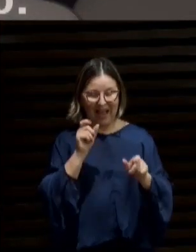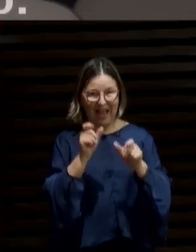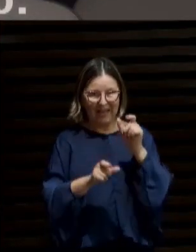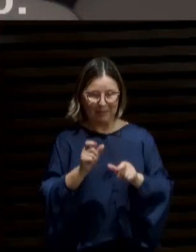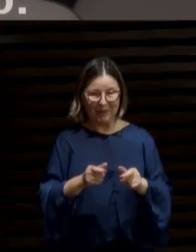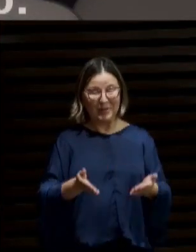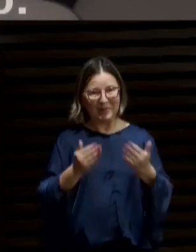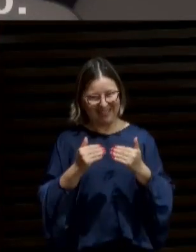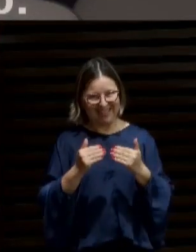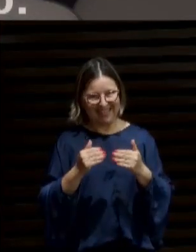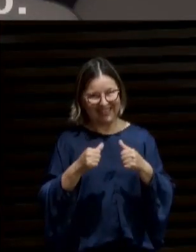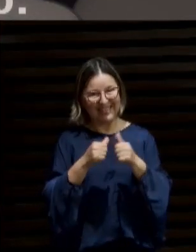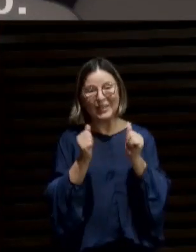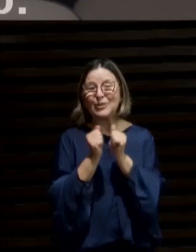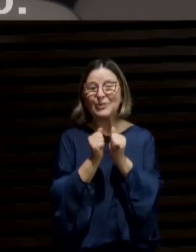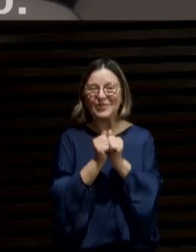me deste.